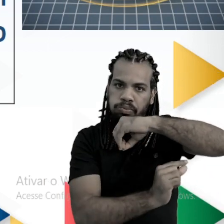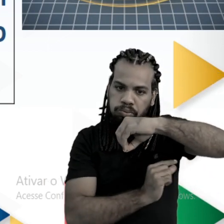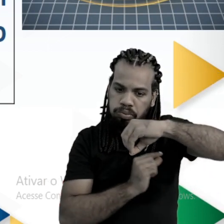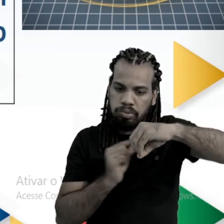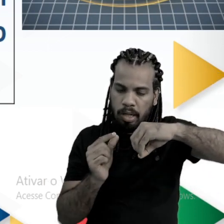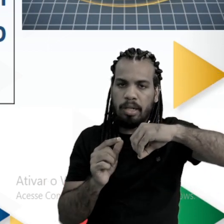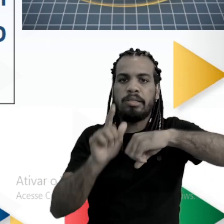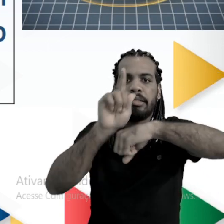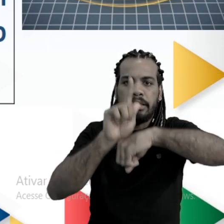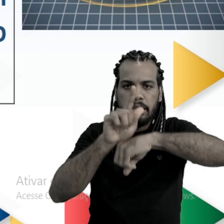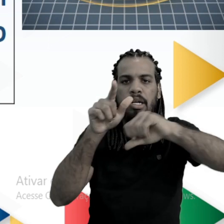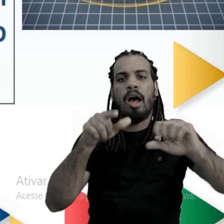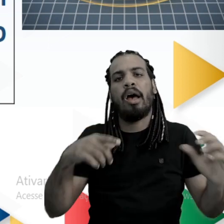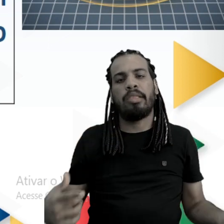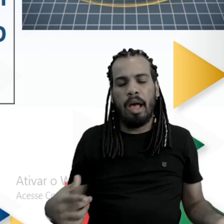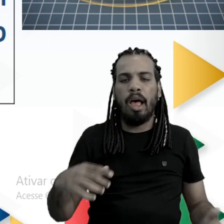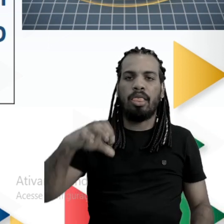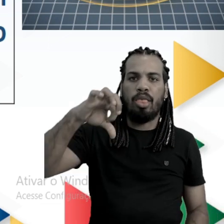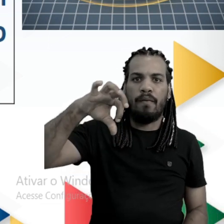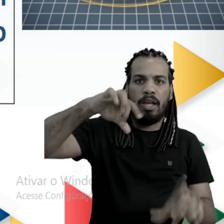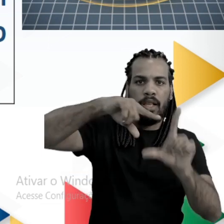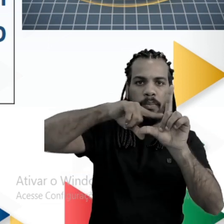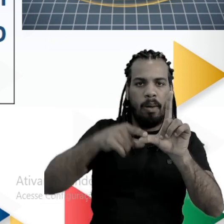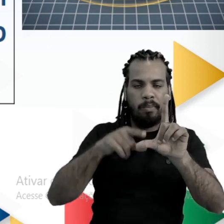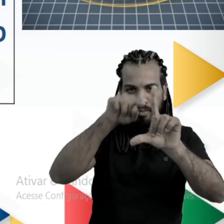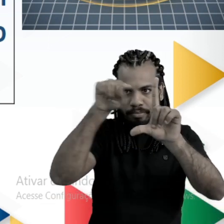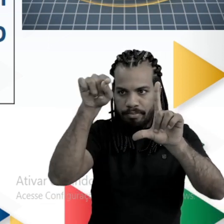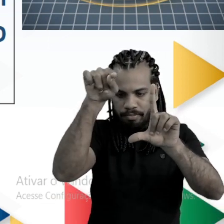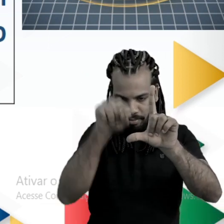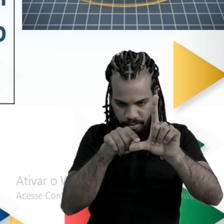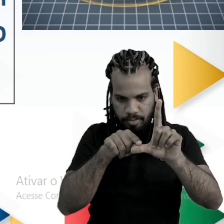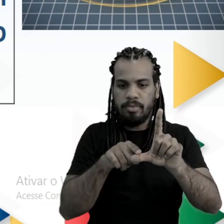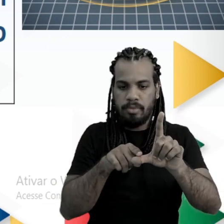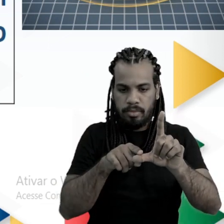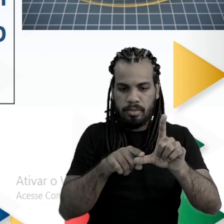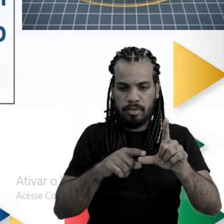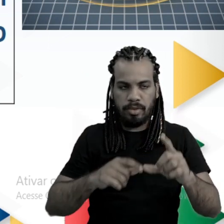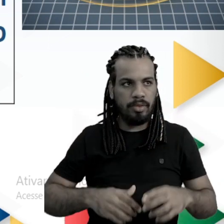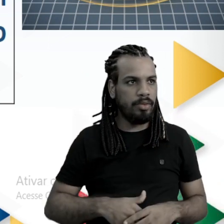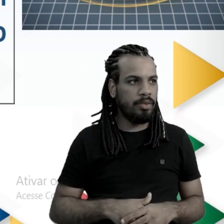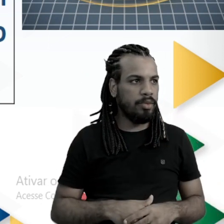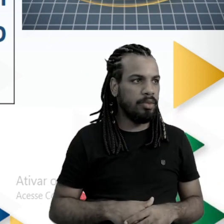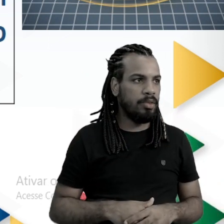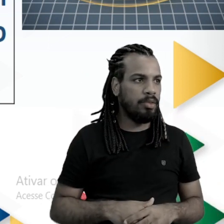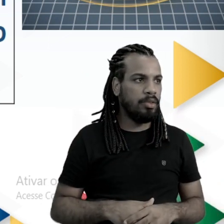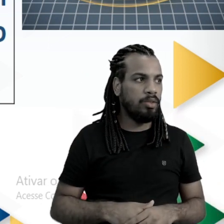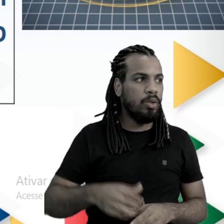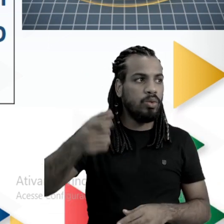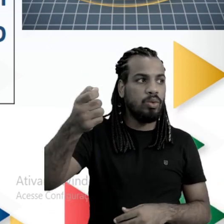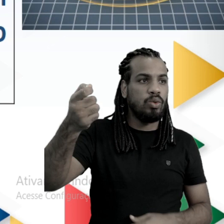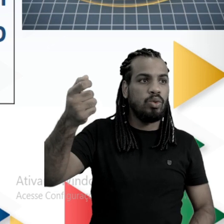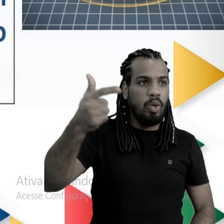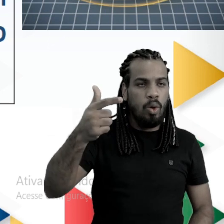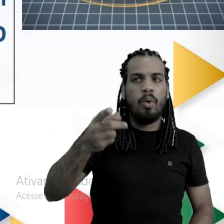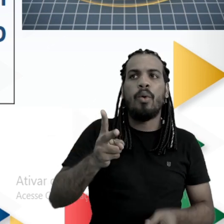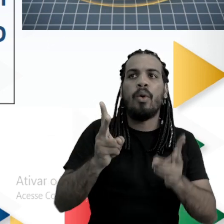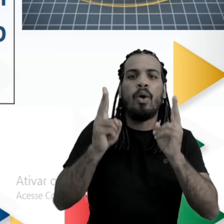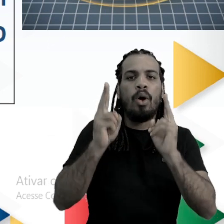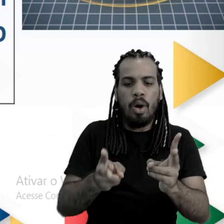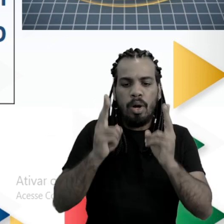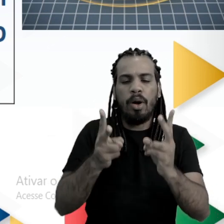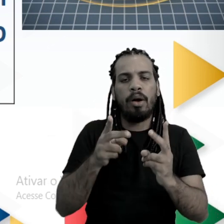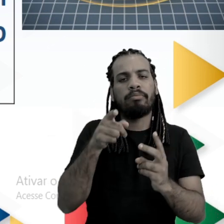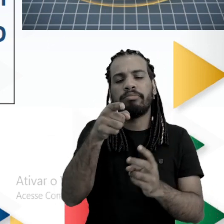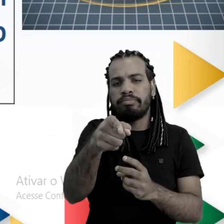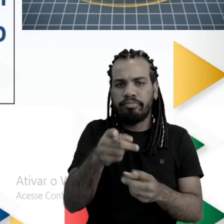força gravitacional, suas distâncias em relação ao Sol permanecem